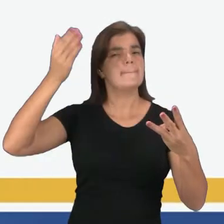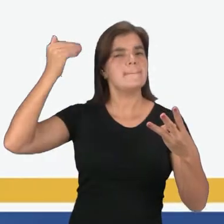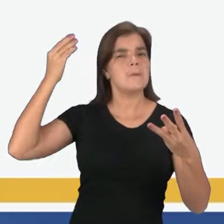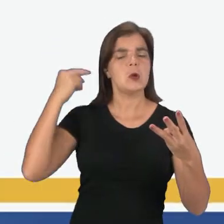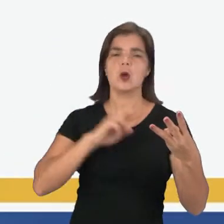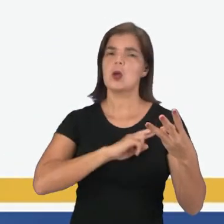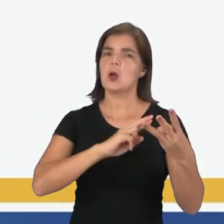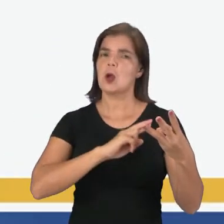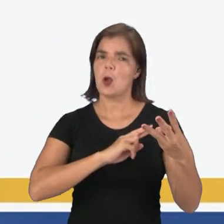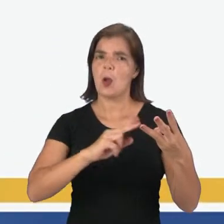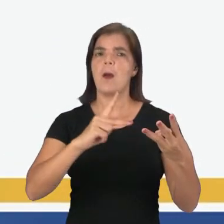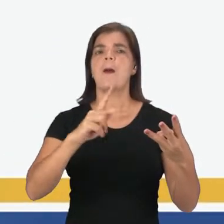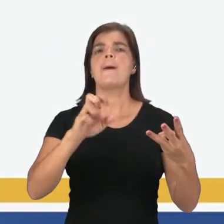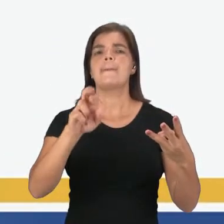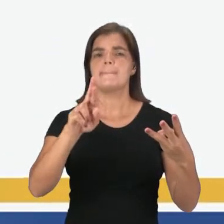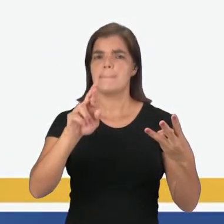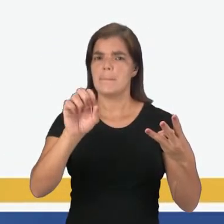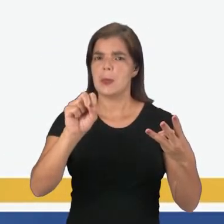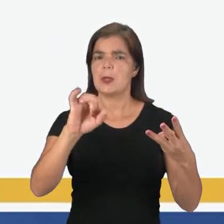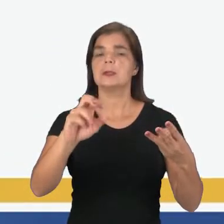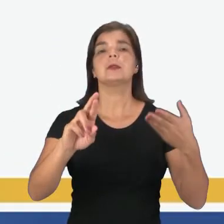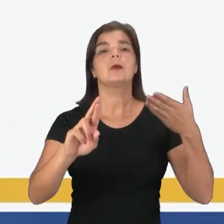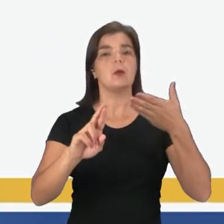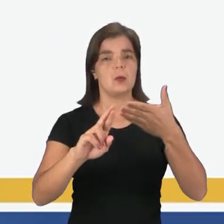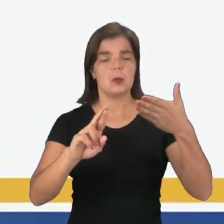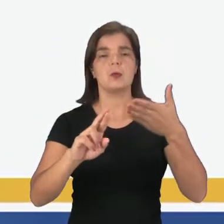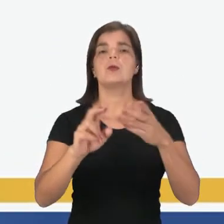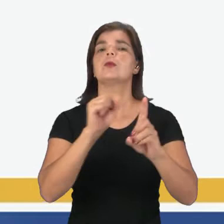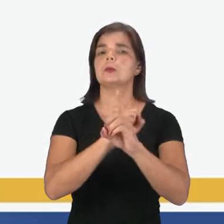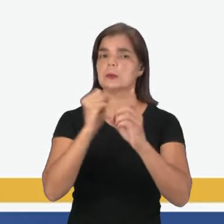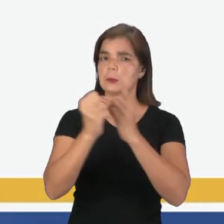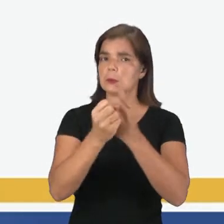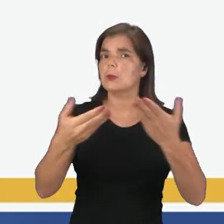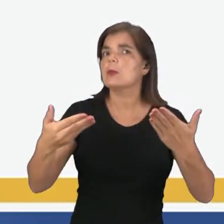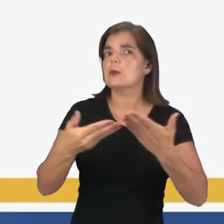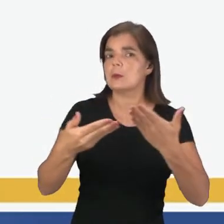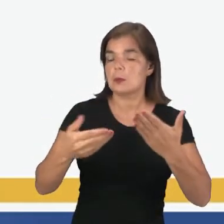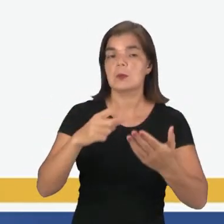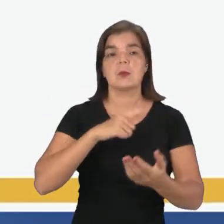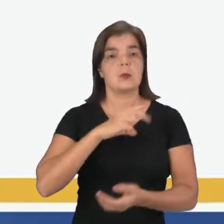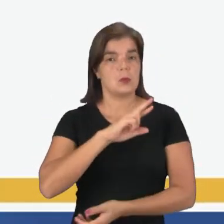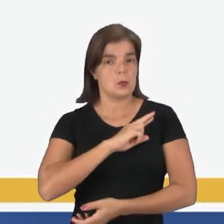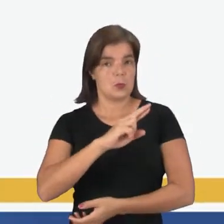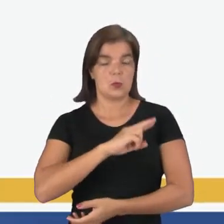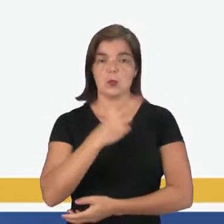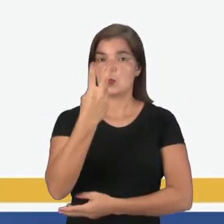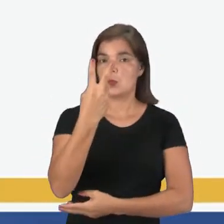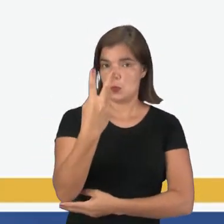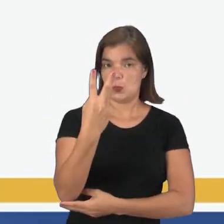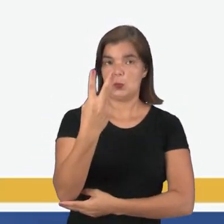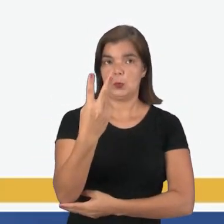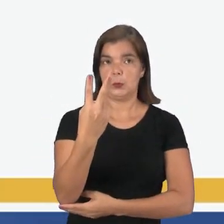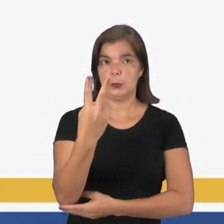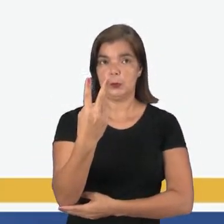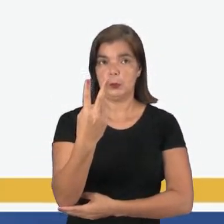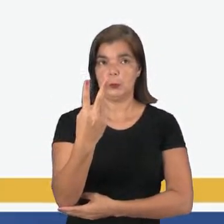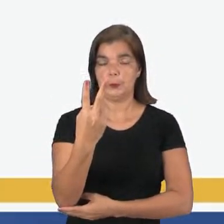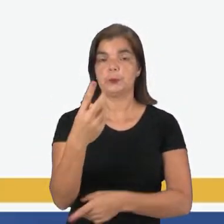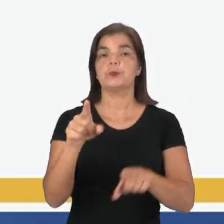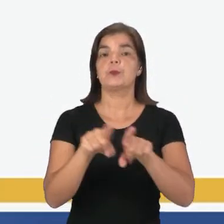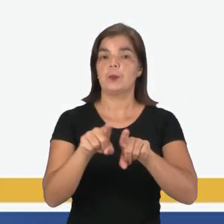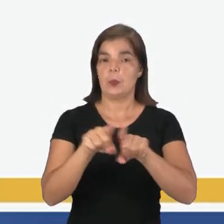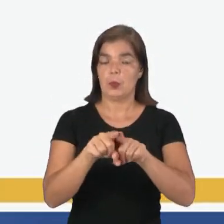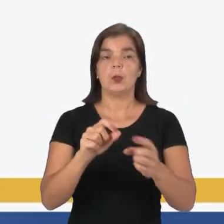antiga Pérsia, que ainda têm influência na sociedade hoje. Então, são religiões dualistas.